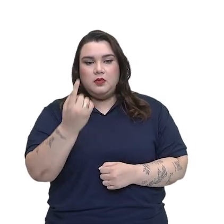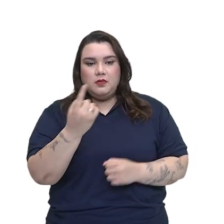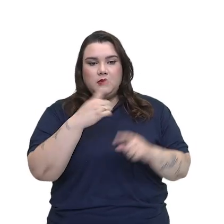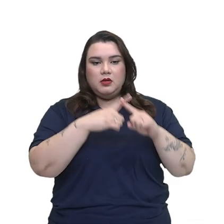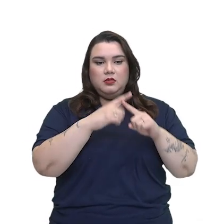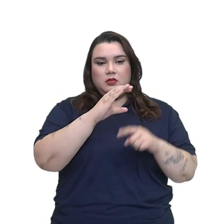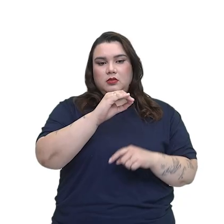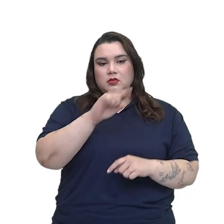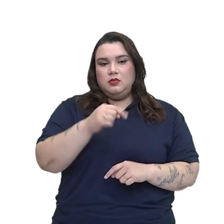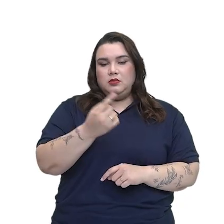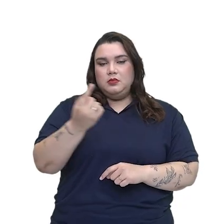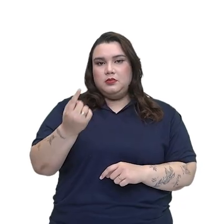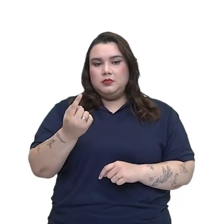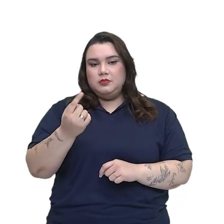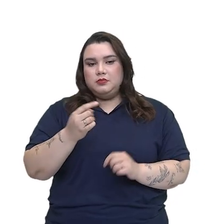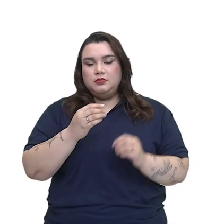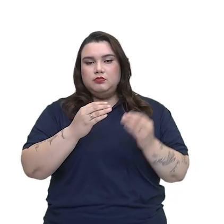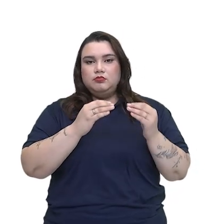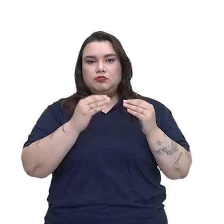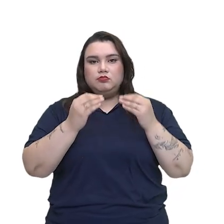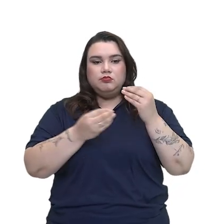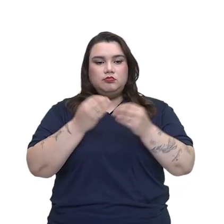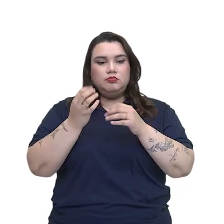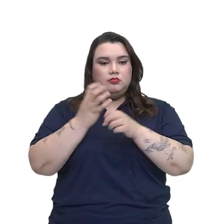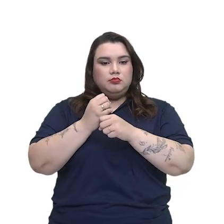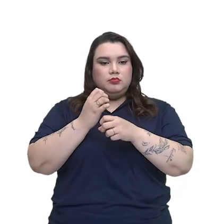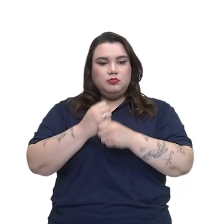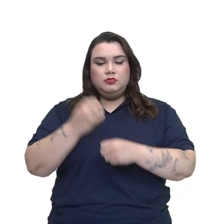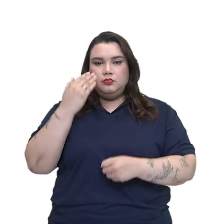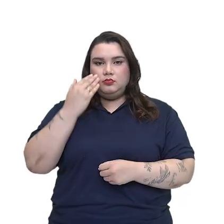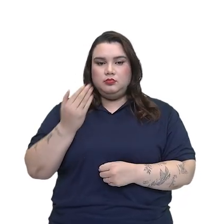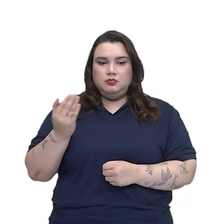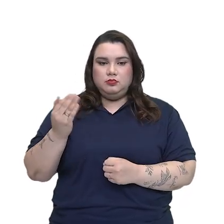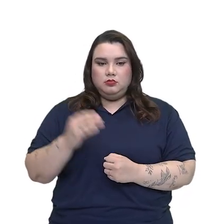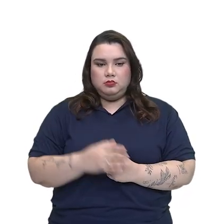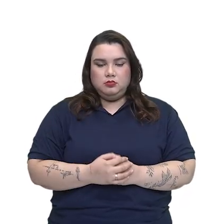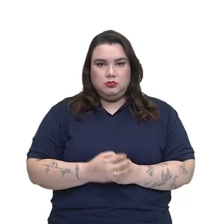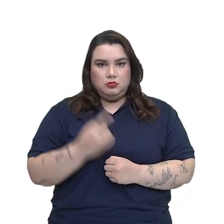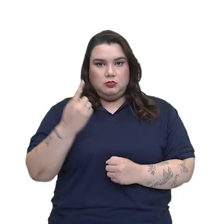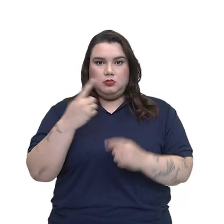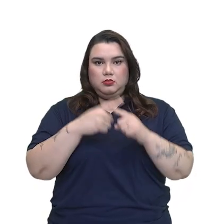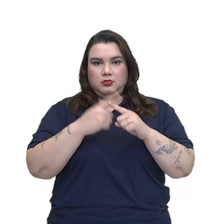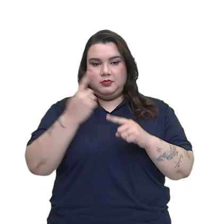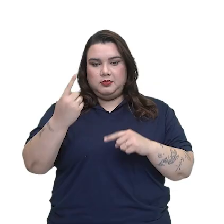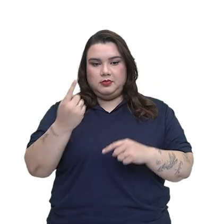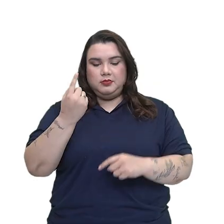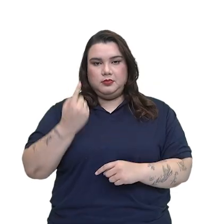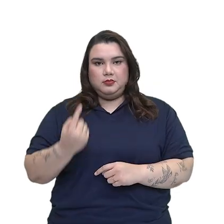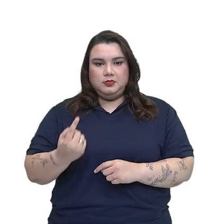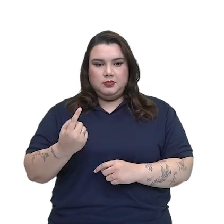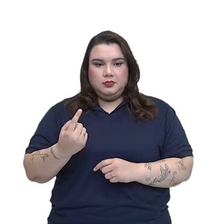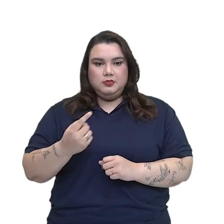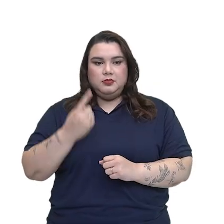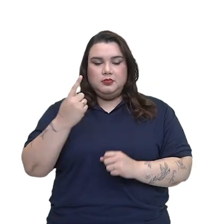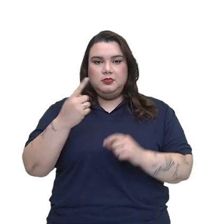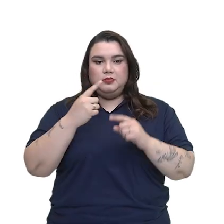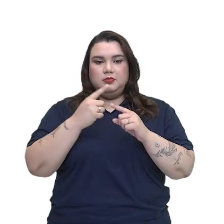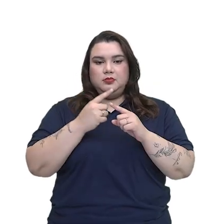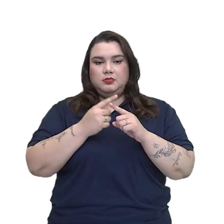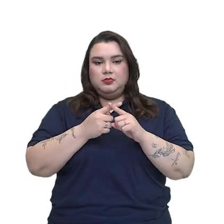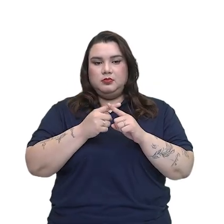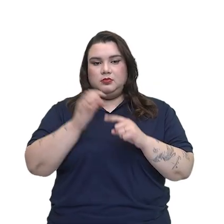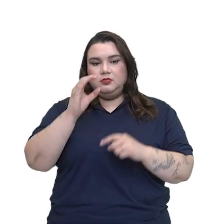0,1 vezes 0,1. Continha normal de multiplicação. Ó. 1 vezes 1 dá 1. 1,